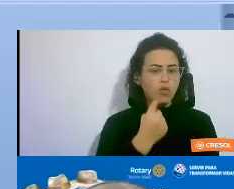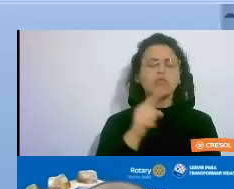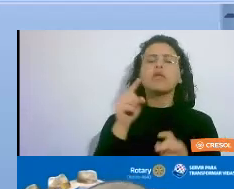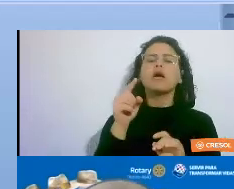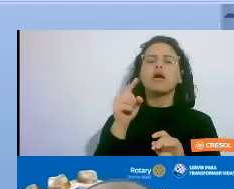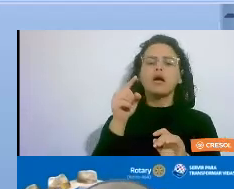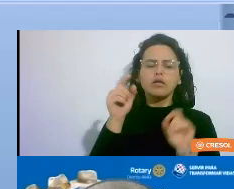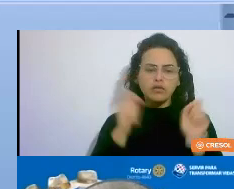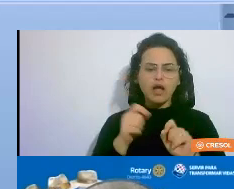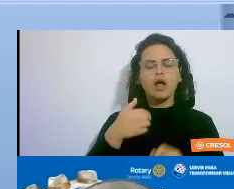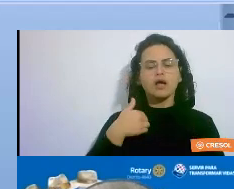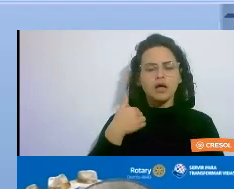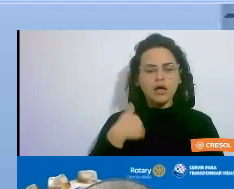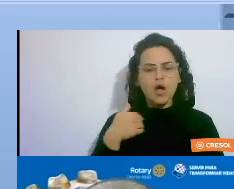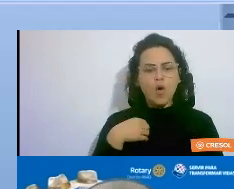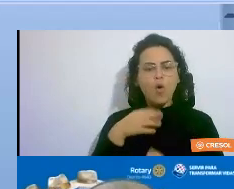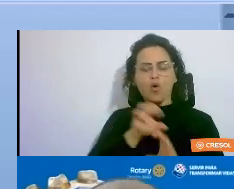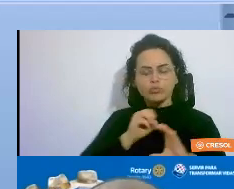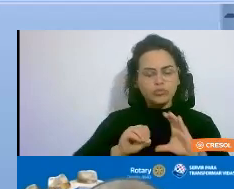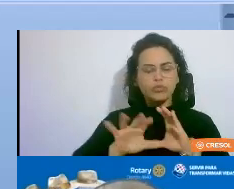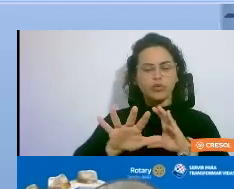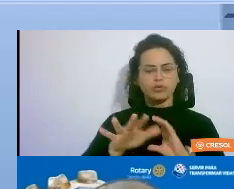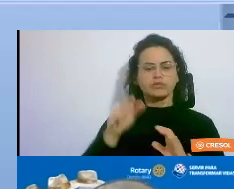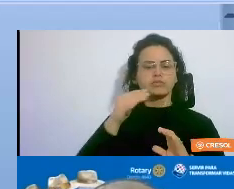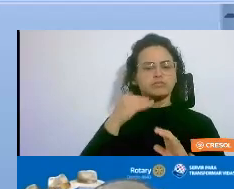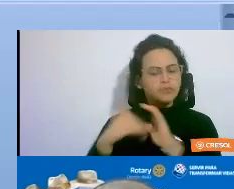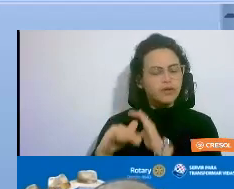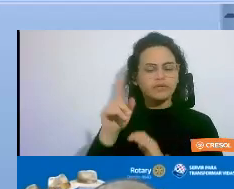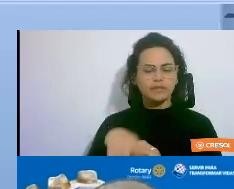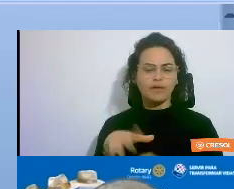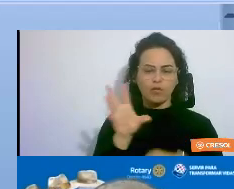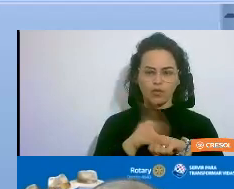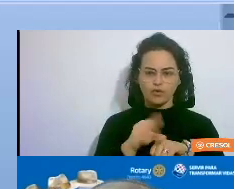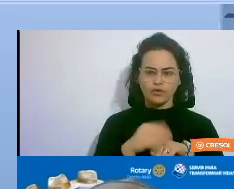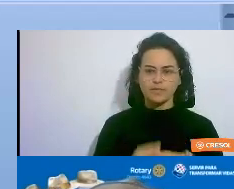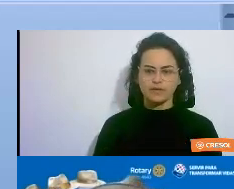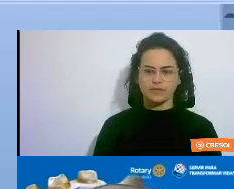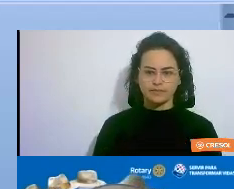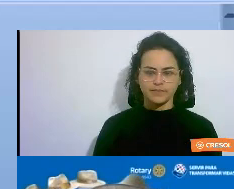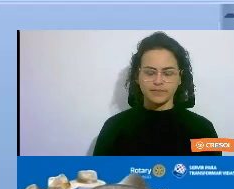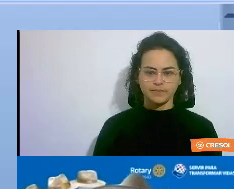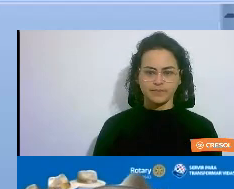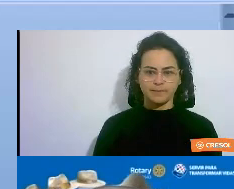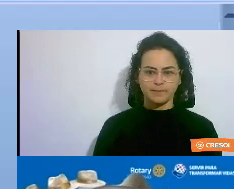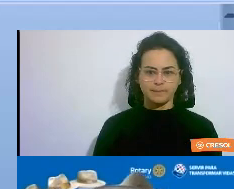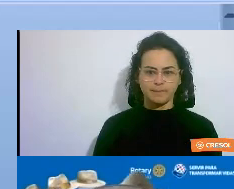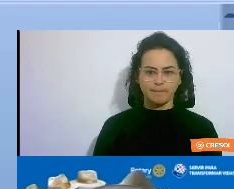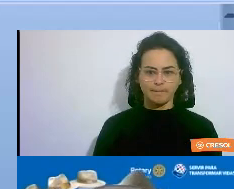estar aí compartilhando esse conhecimento. Tá bom? Companheiro Cláudio Brites, mais 2 minutos.